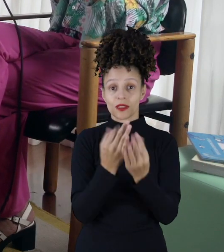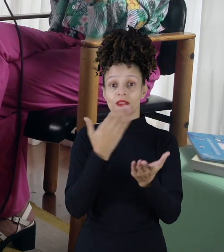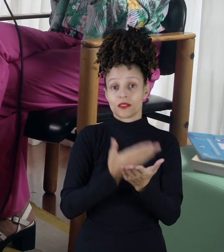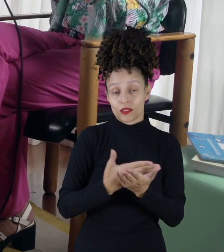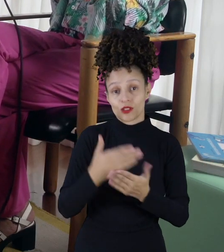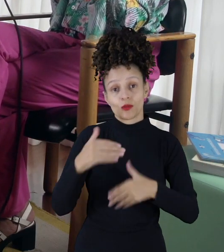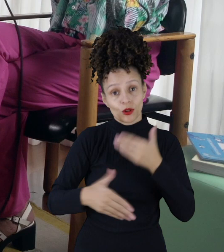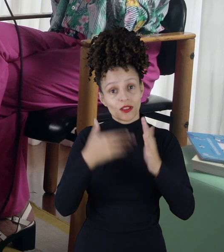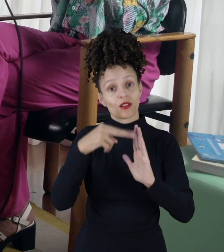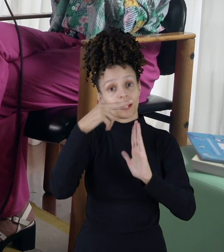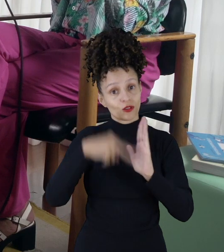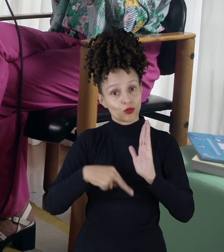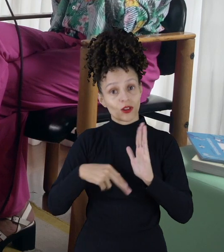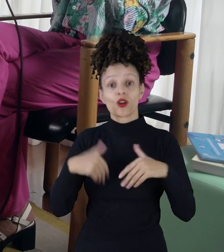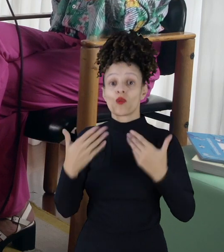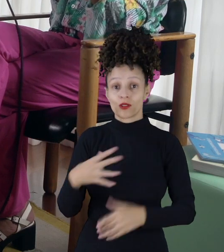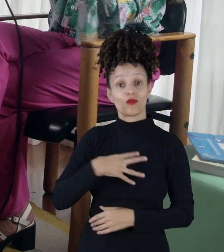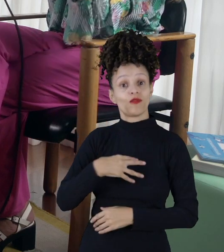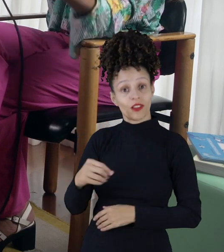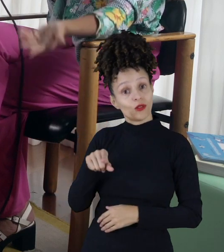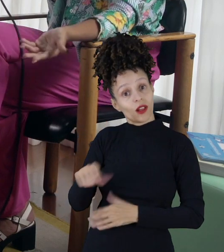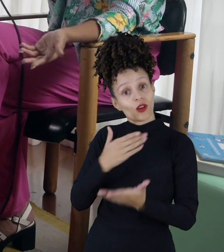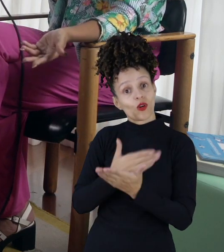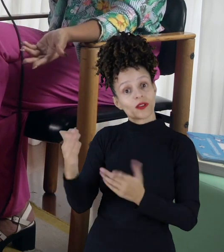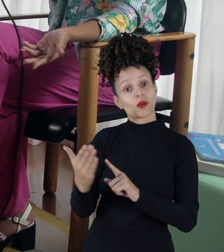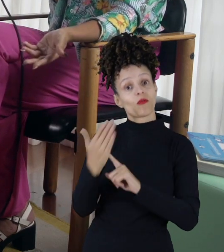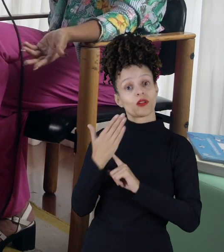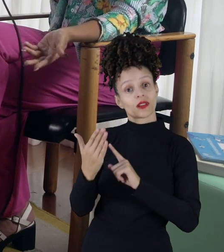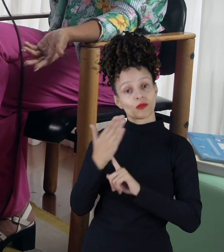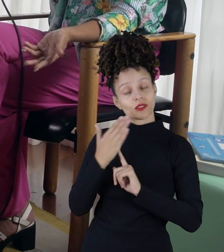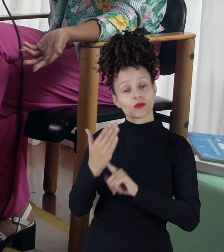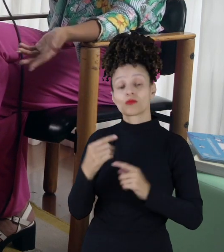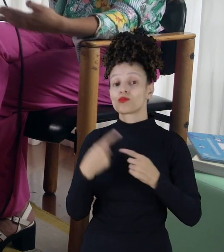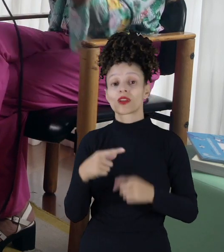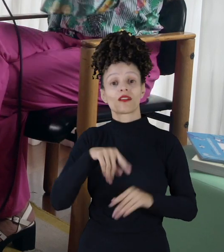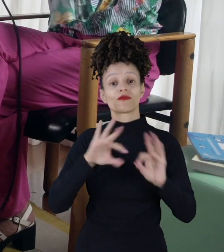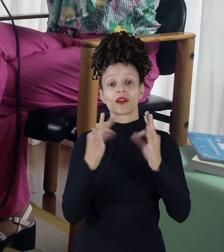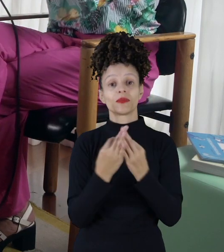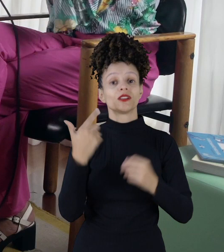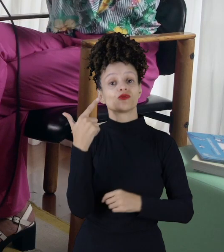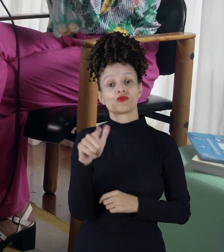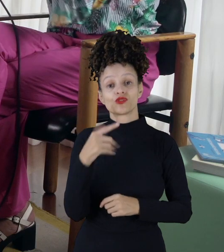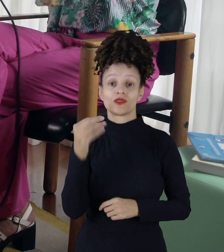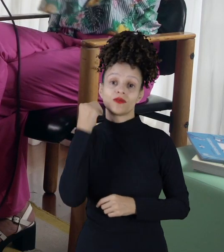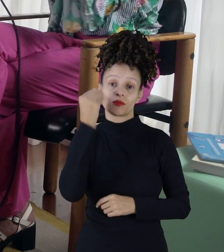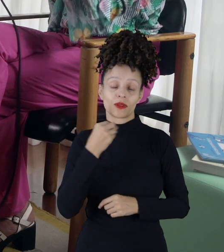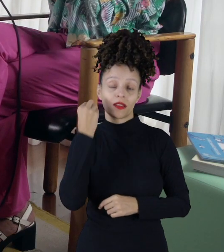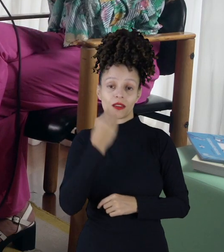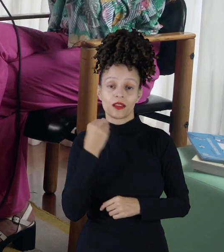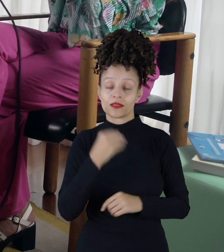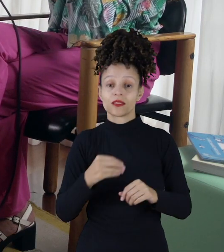famílias iniciam o processo de leitura quando seus filhos começam a mostrar, né? Porque não tiveram